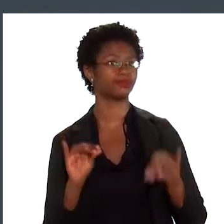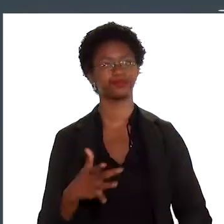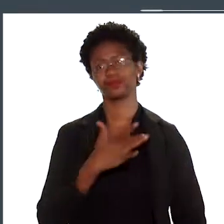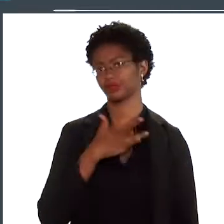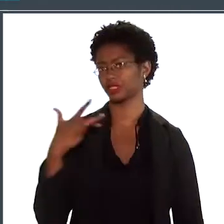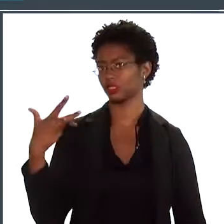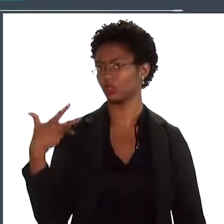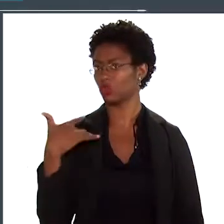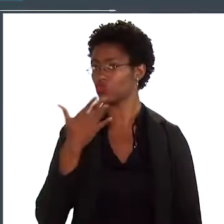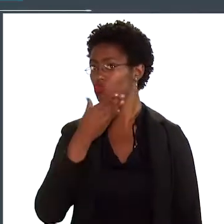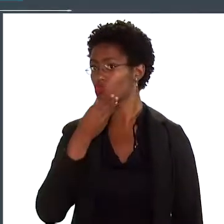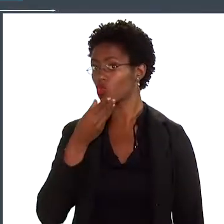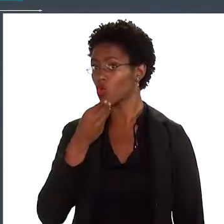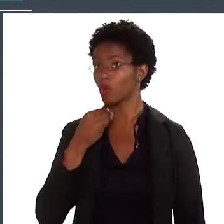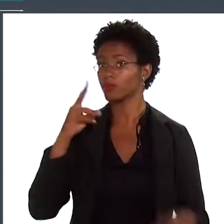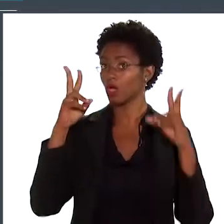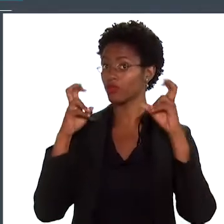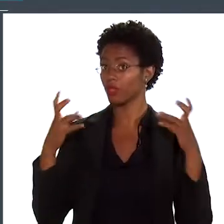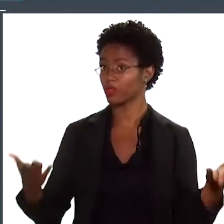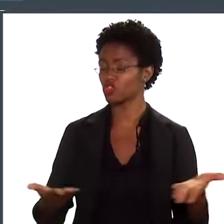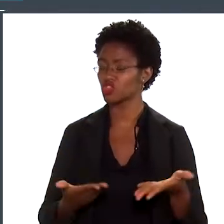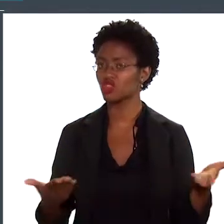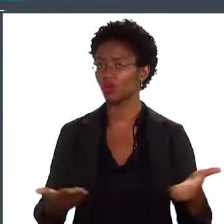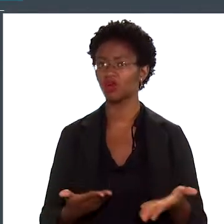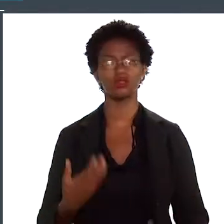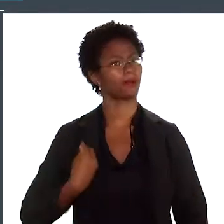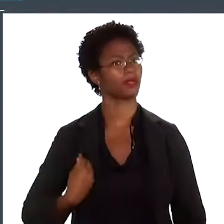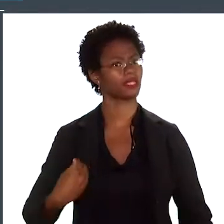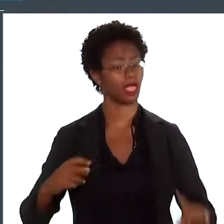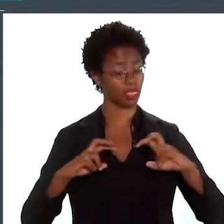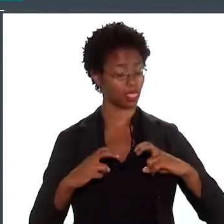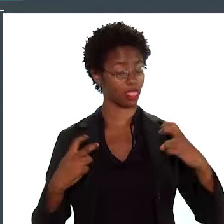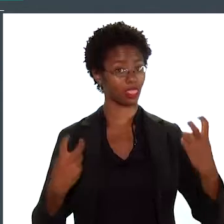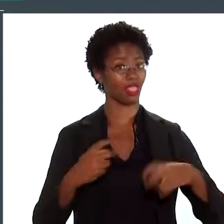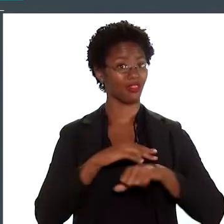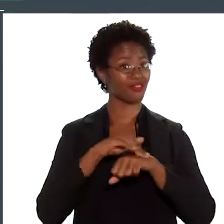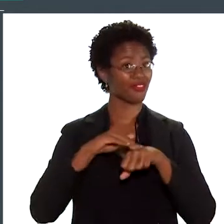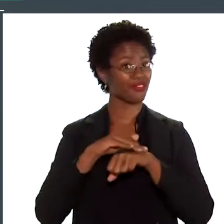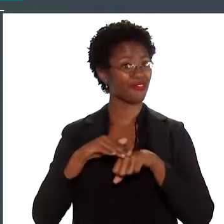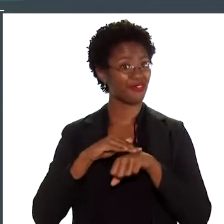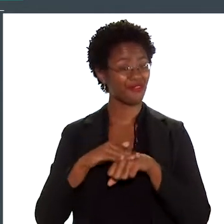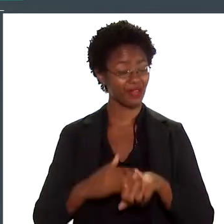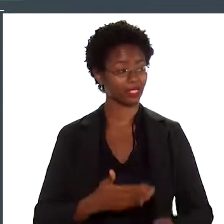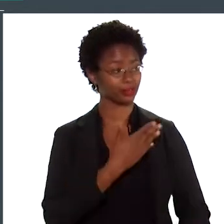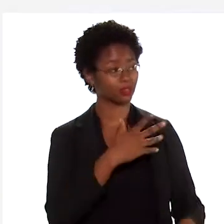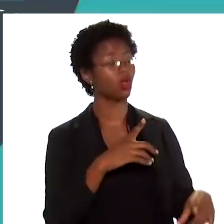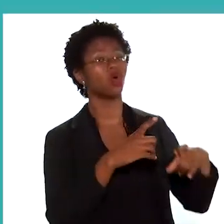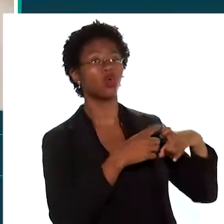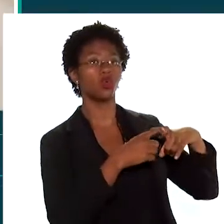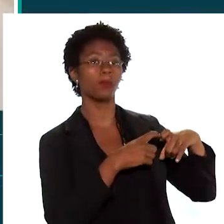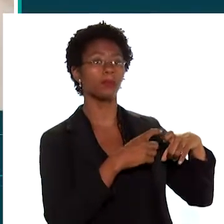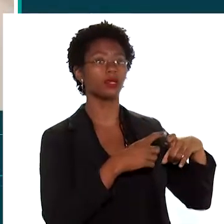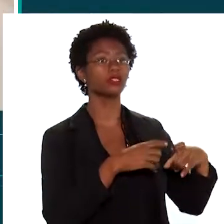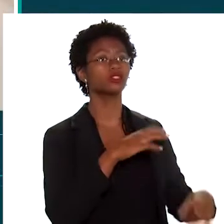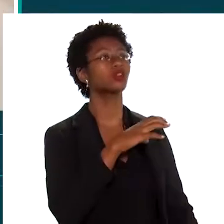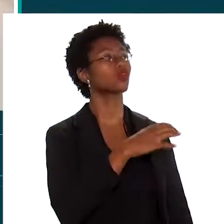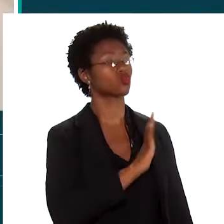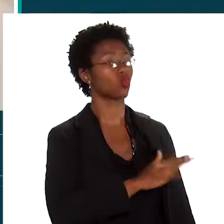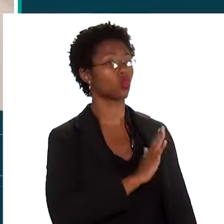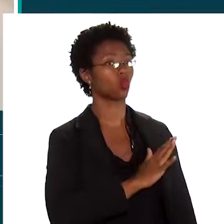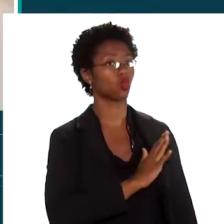Olá! A saúde do homem é o tema do nosso bate-papo de hoje. Participa da nossa roda de conversa virtual Dr. Marcelo